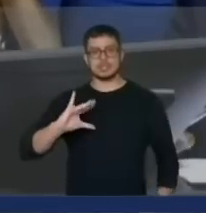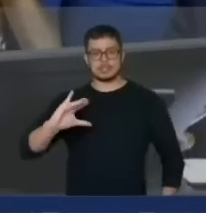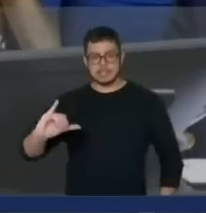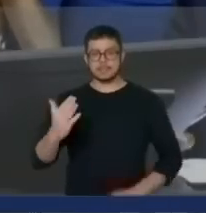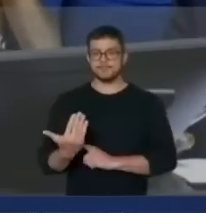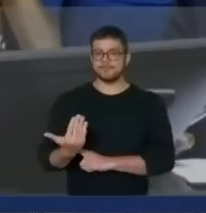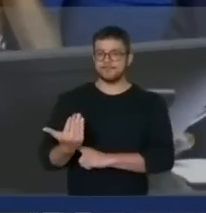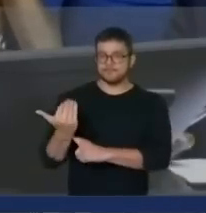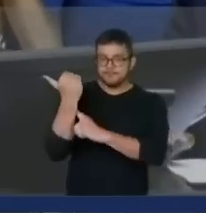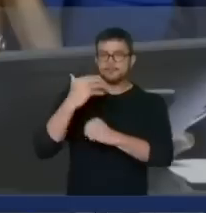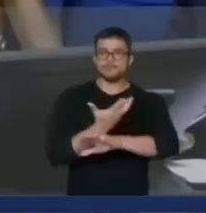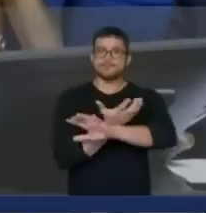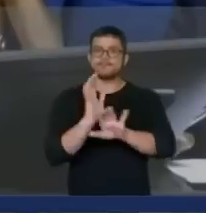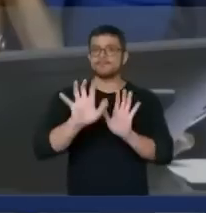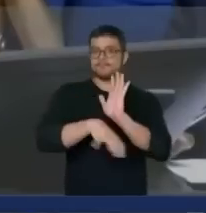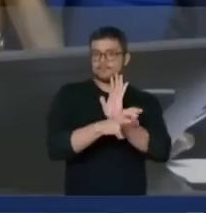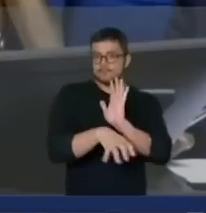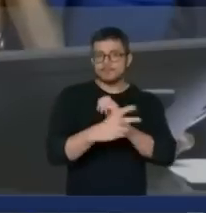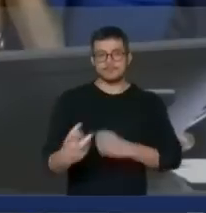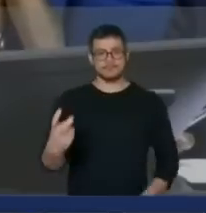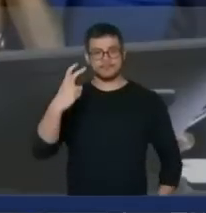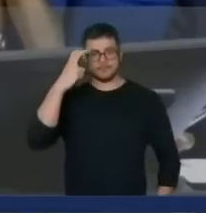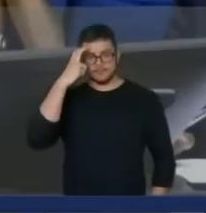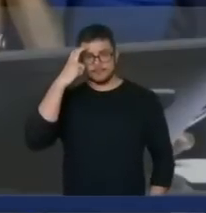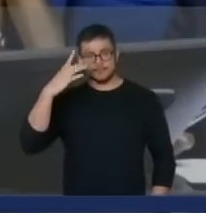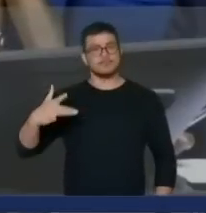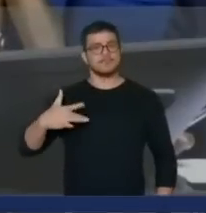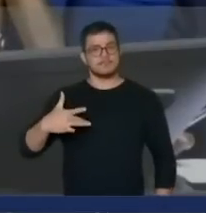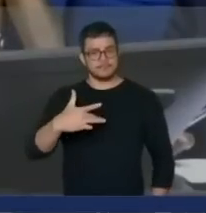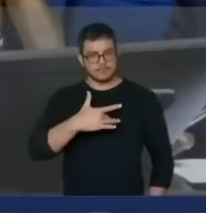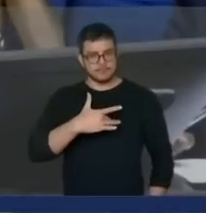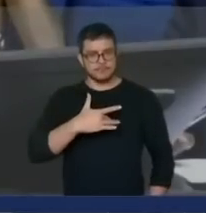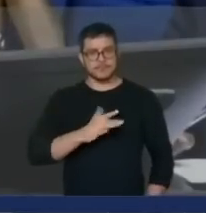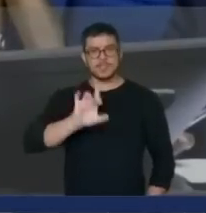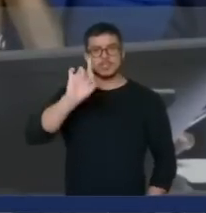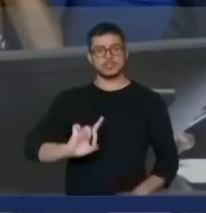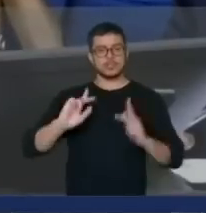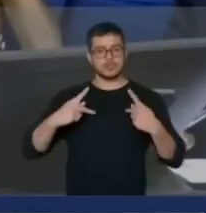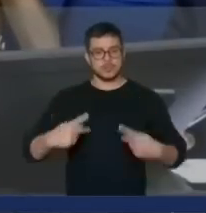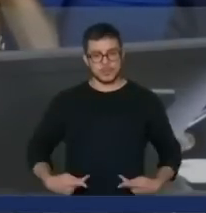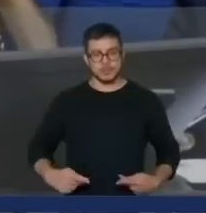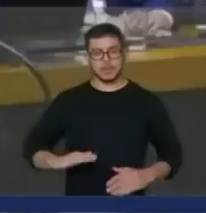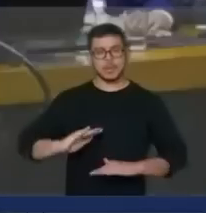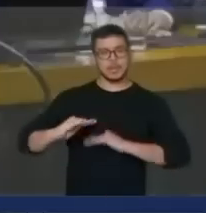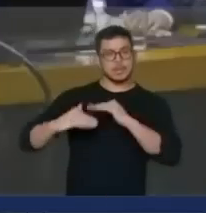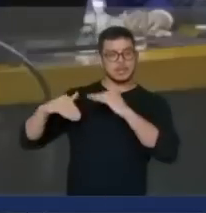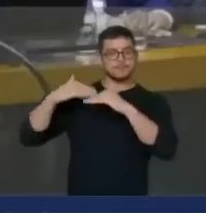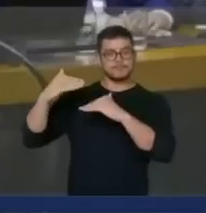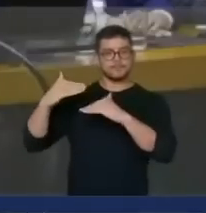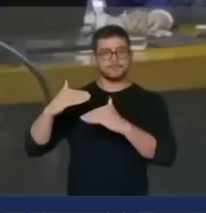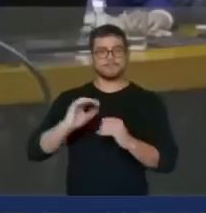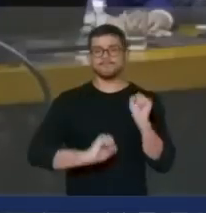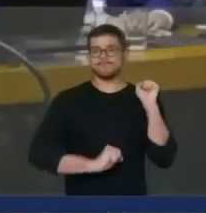tecnologia, meio ambiente, cultura, saúde, direitos humanos, desenvolvimento,